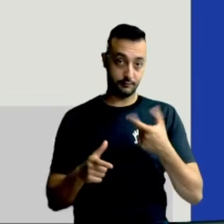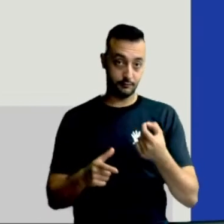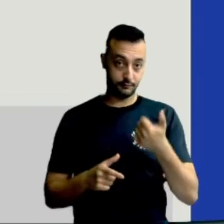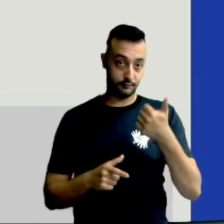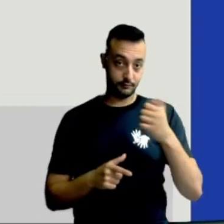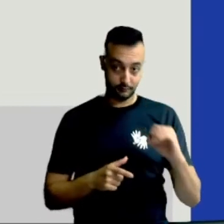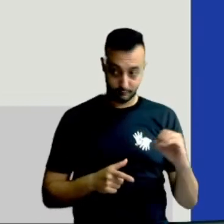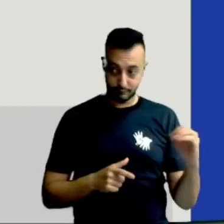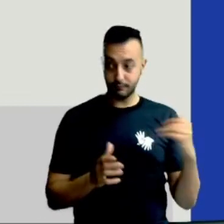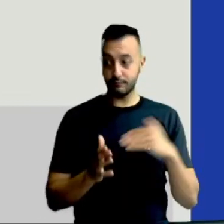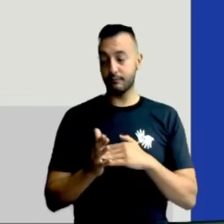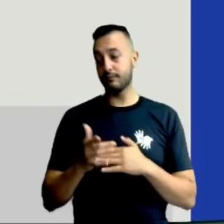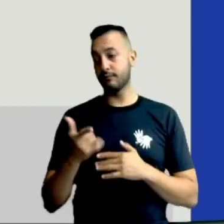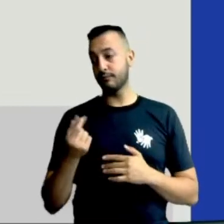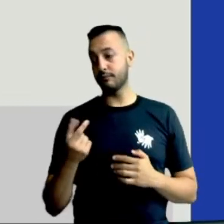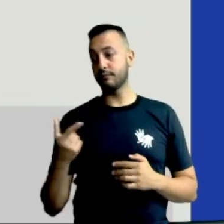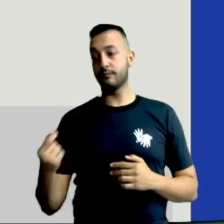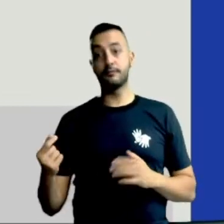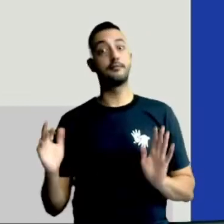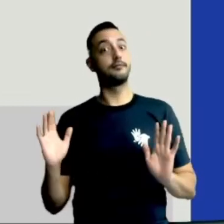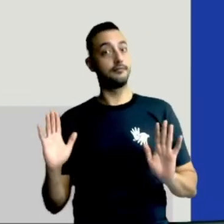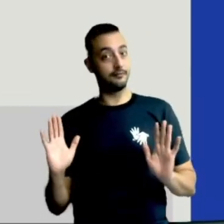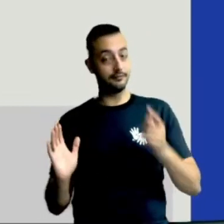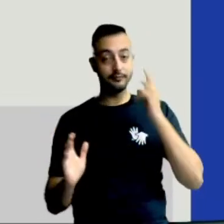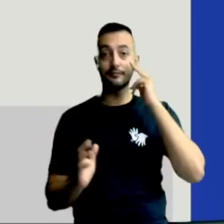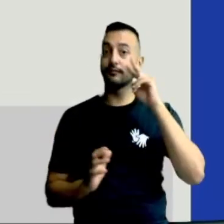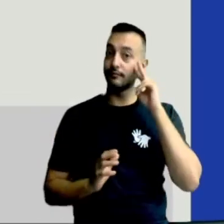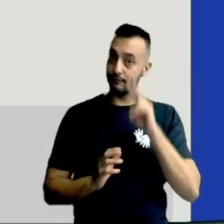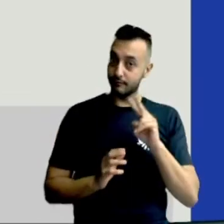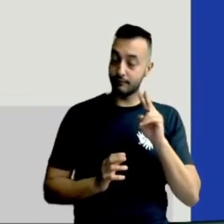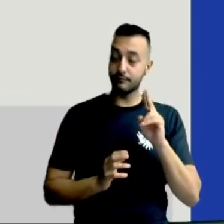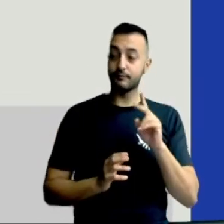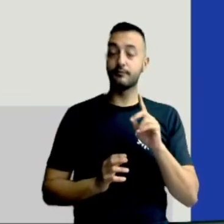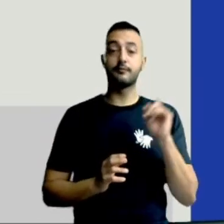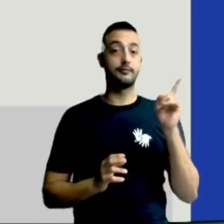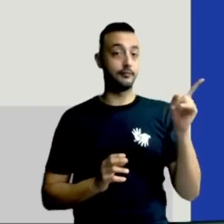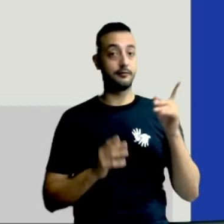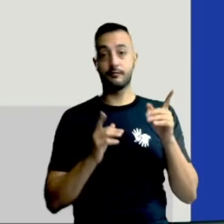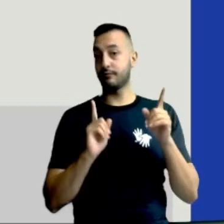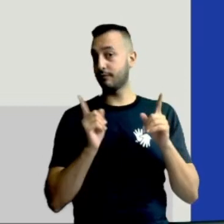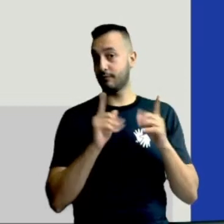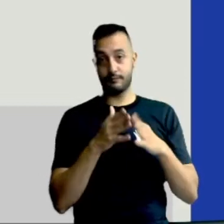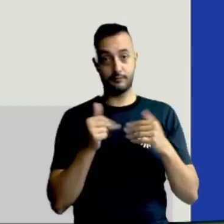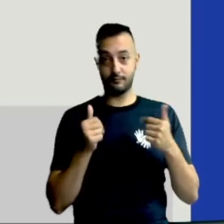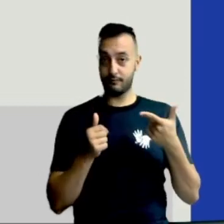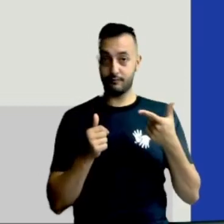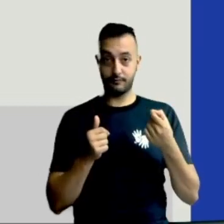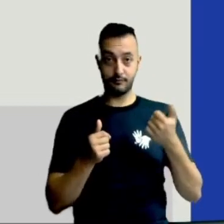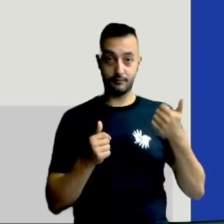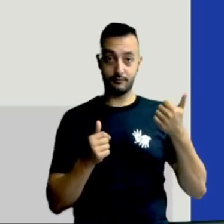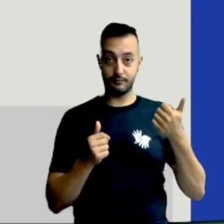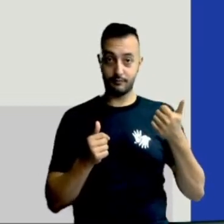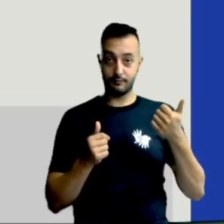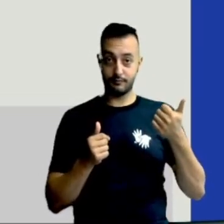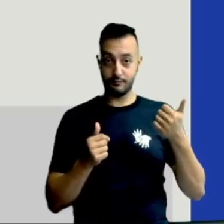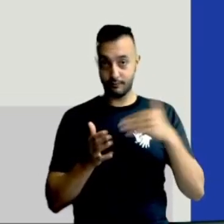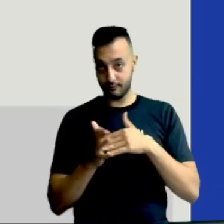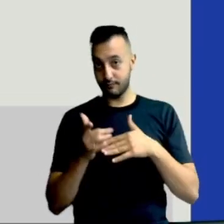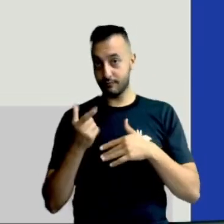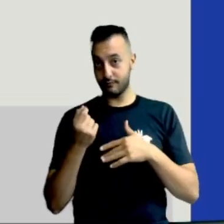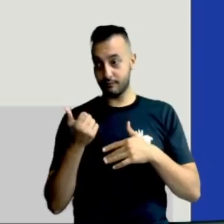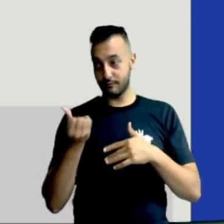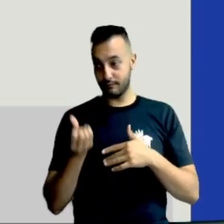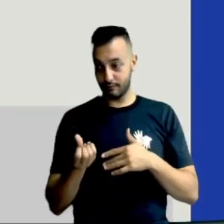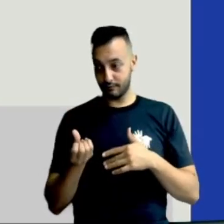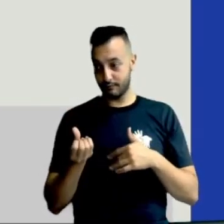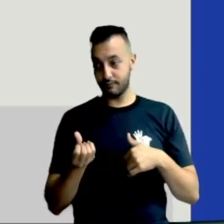2010 e 2020. Lembrando que lá ele não pediu 2010 e 2016, então a gente vai